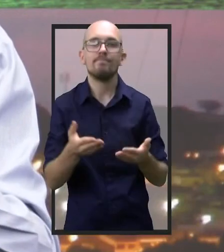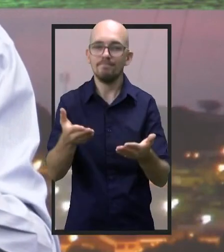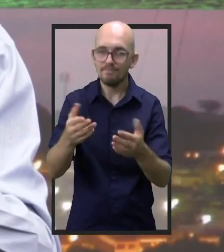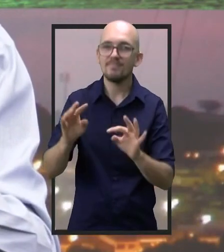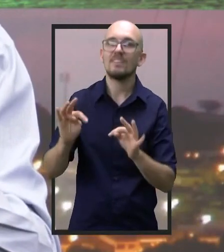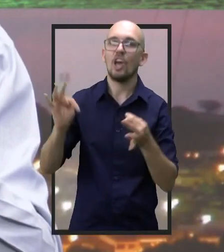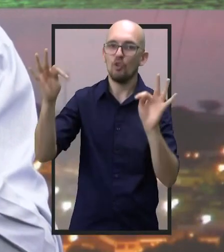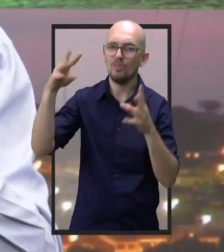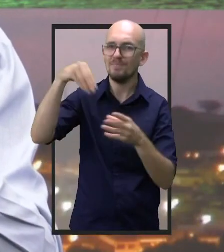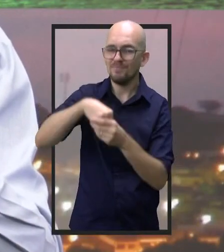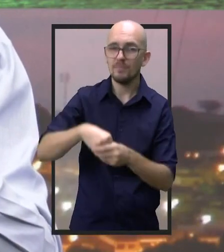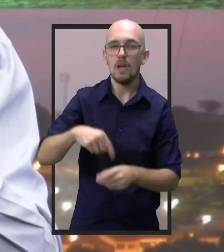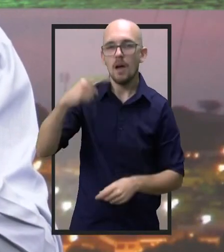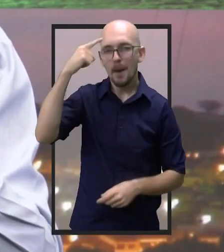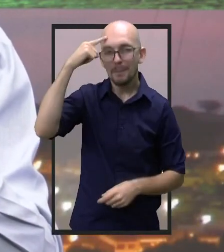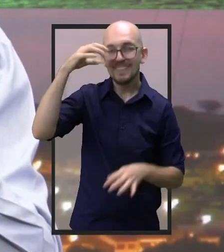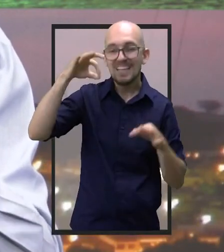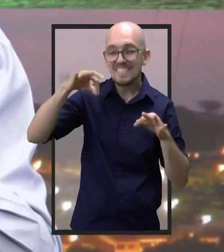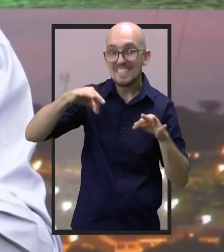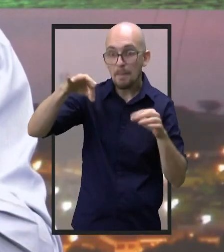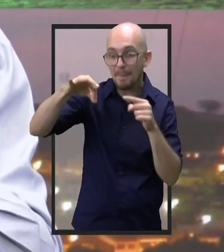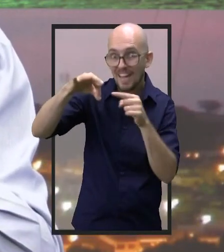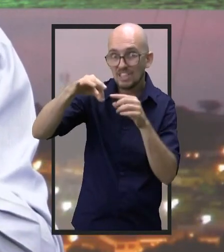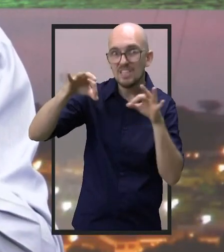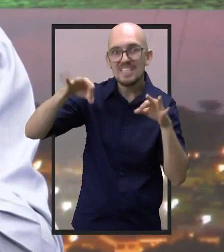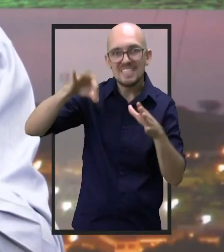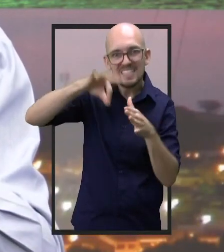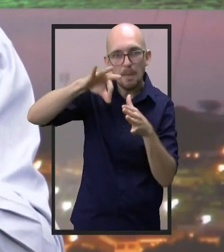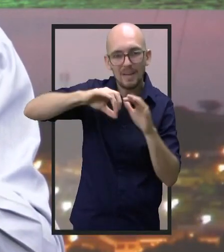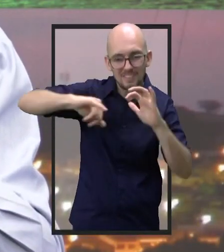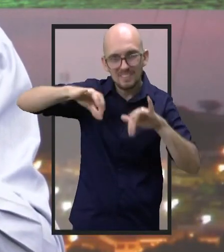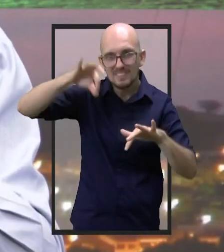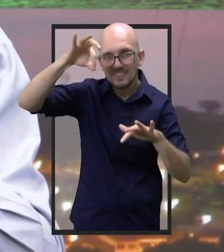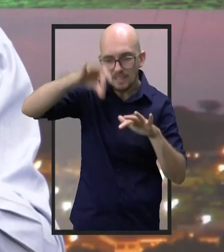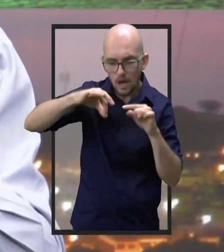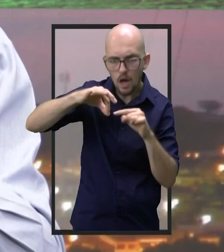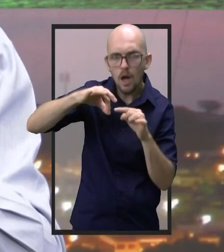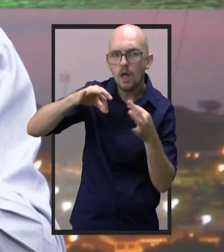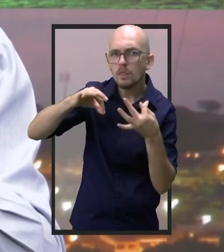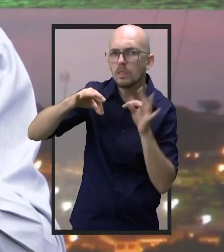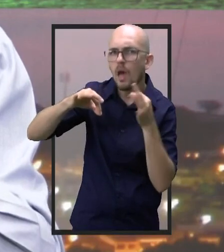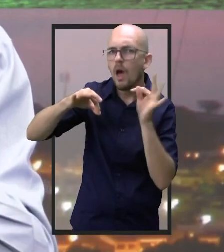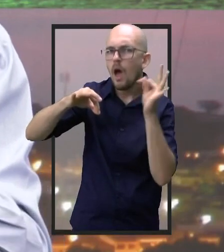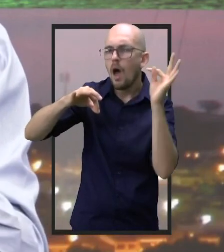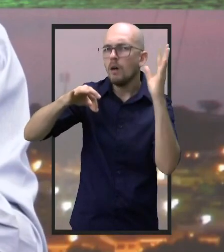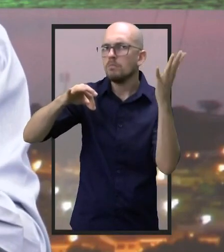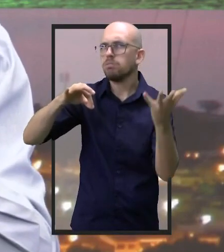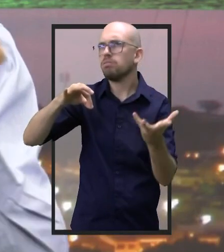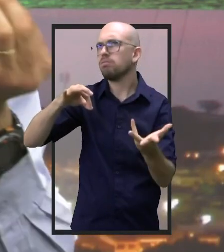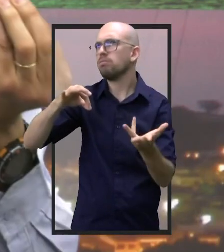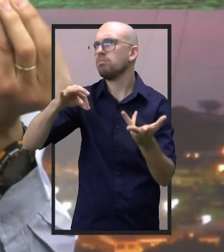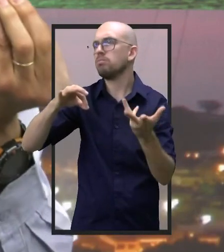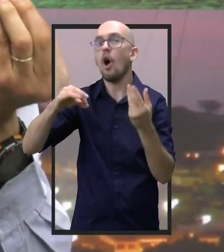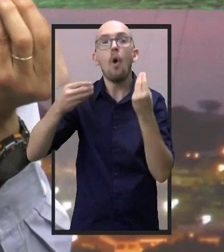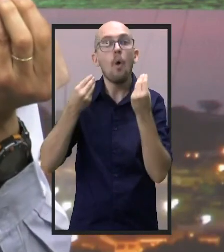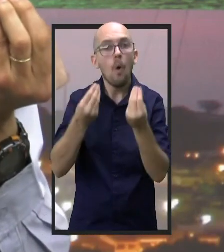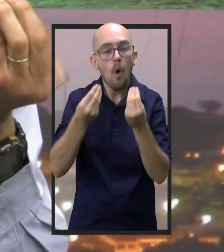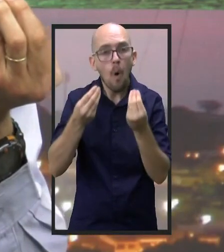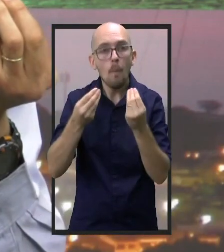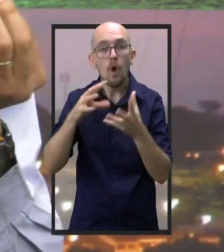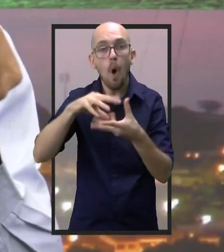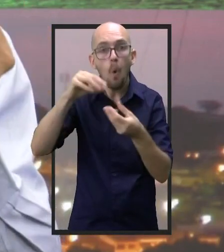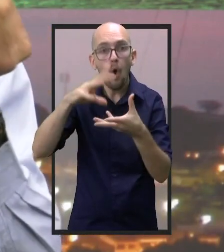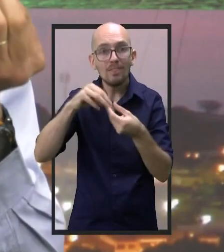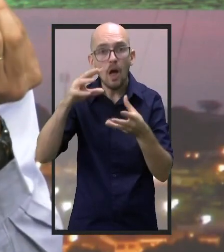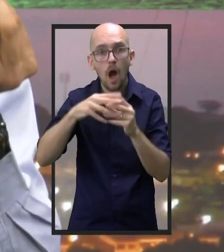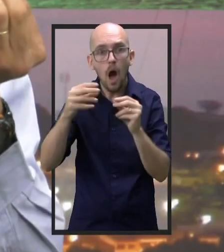que tem de tecnologia embutida na semente é inimaginável. Como é que pode produzir algodão e num espaço que eles plantam,